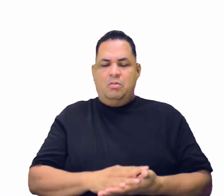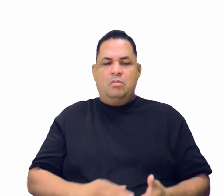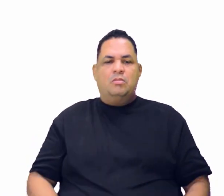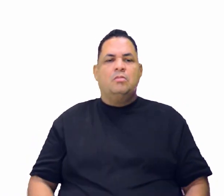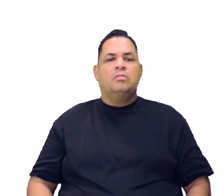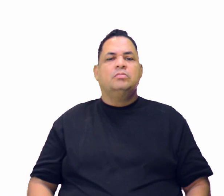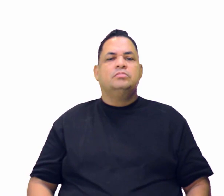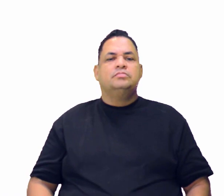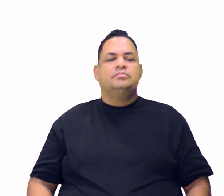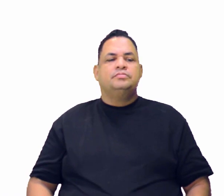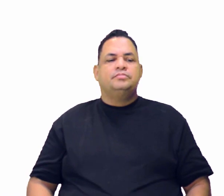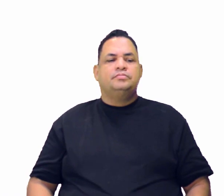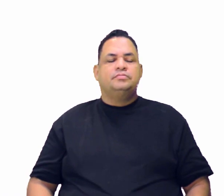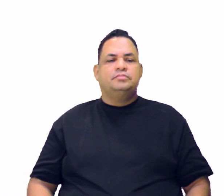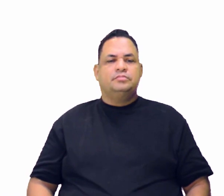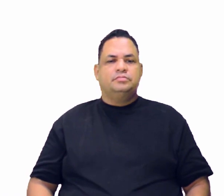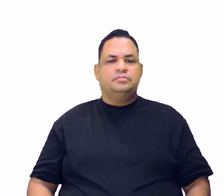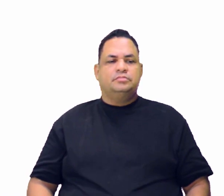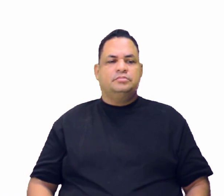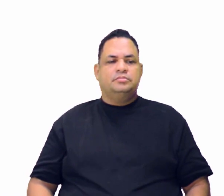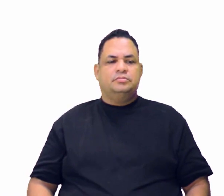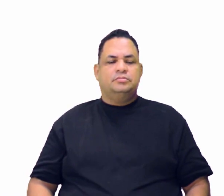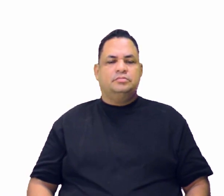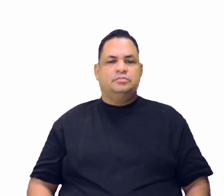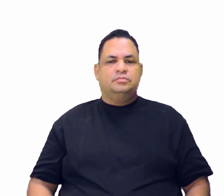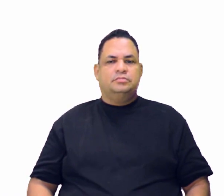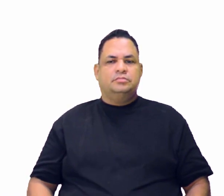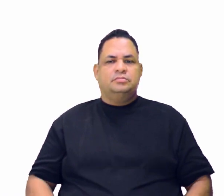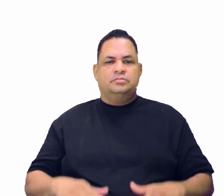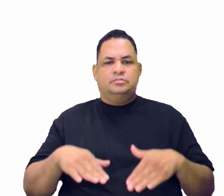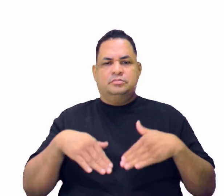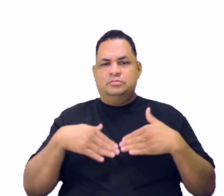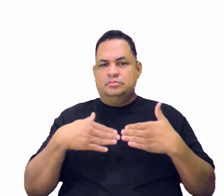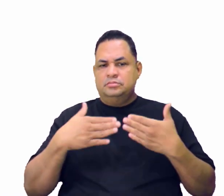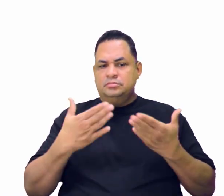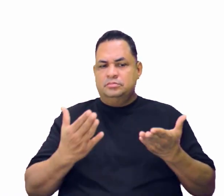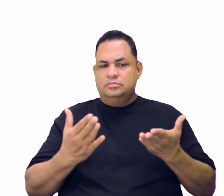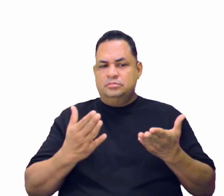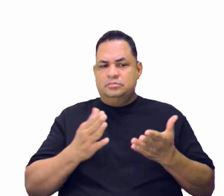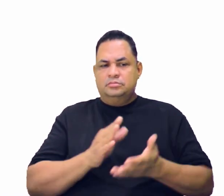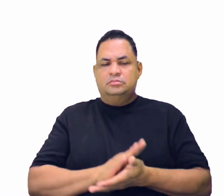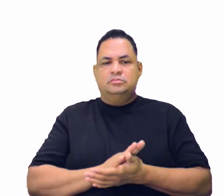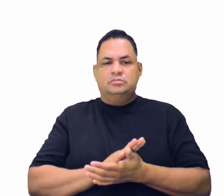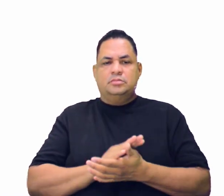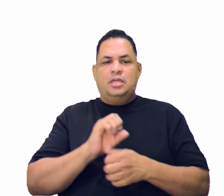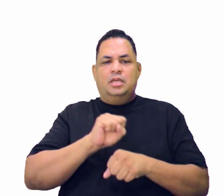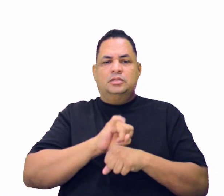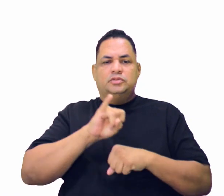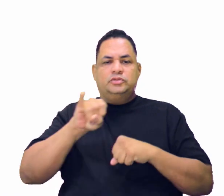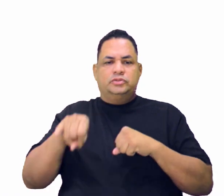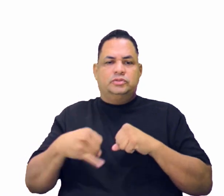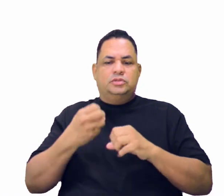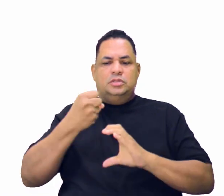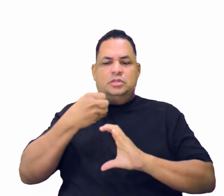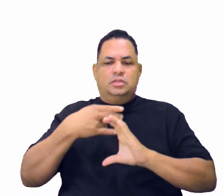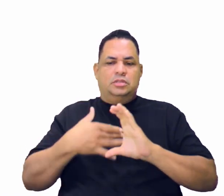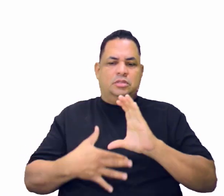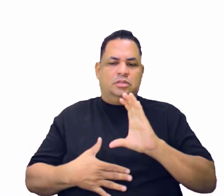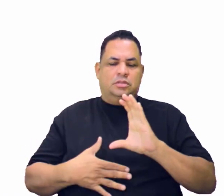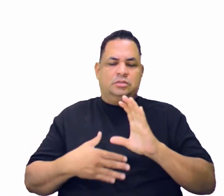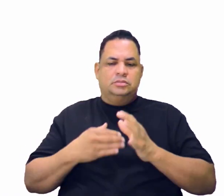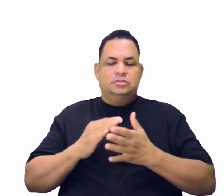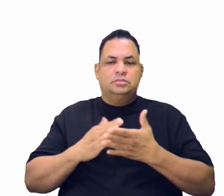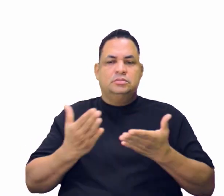Beleza? Esse mais aí só é, ó, quando ele foi, é o que? Adjetivo, é uma característica. É